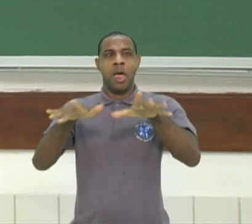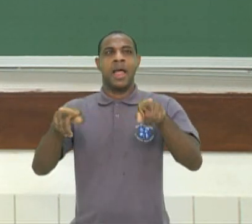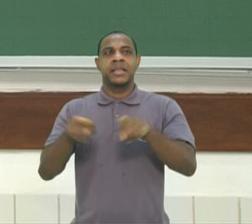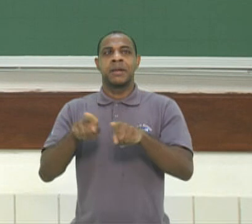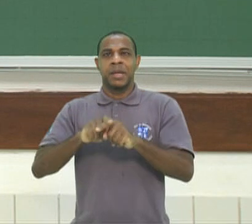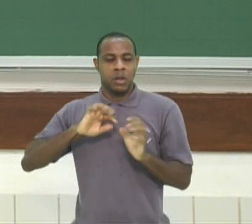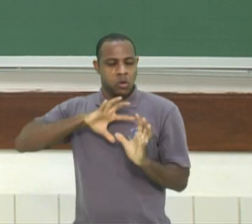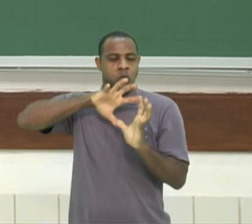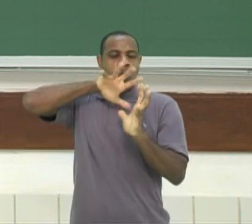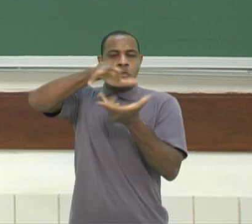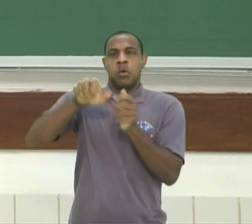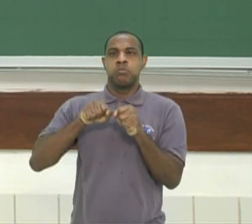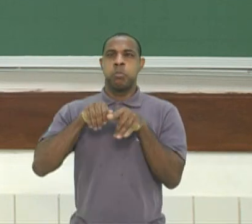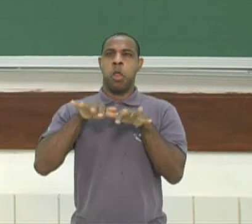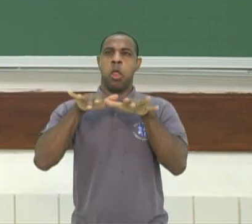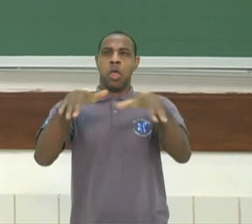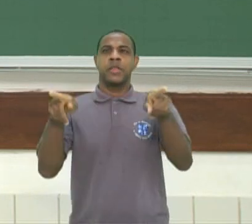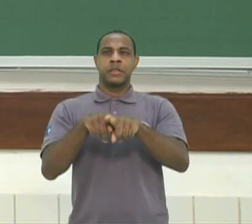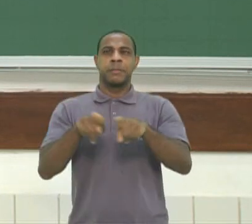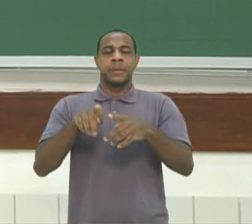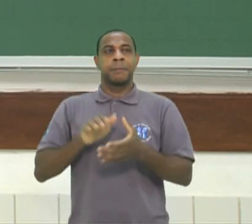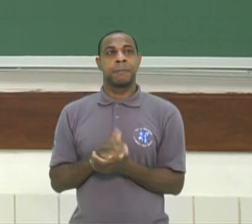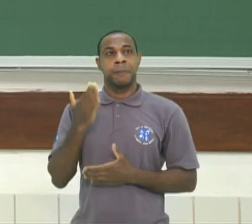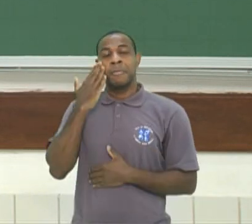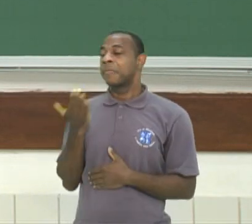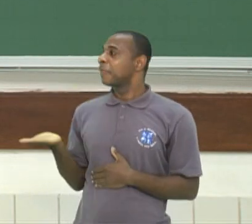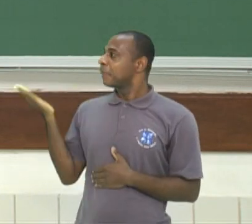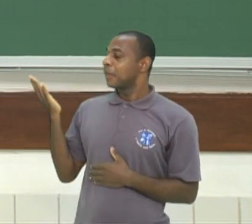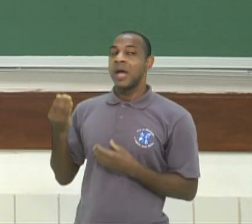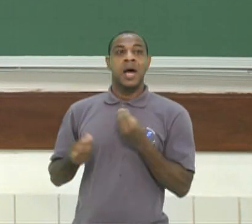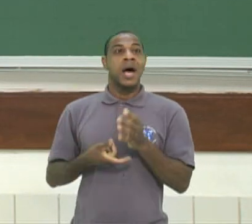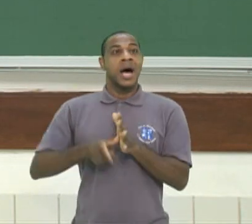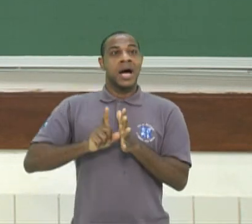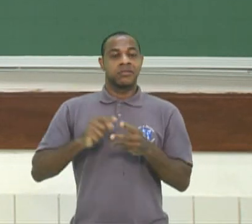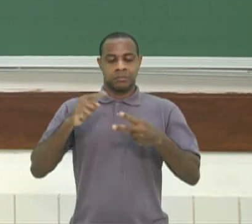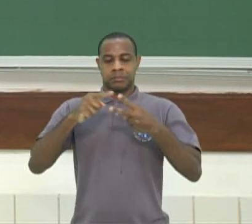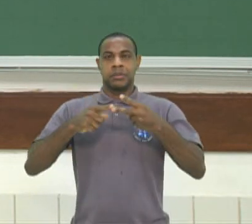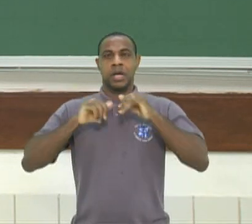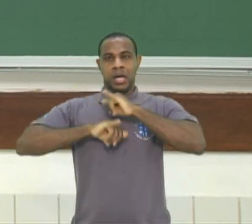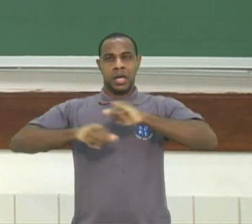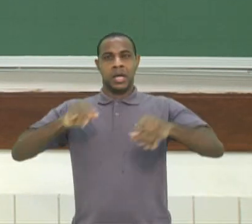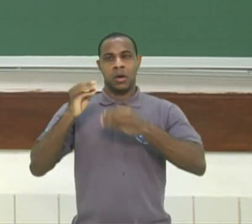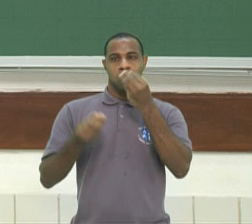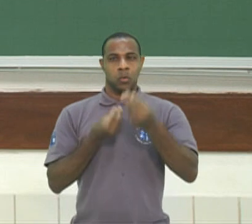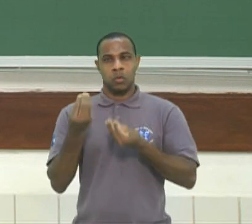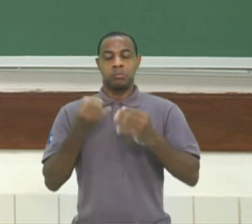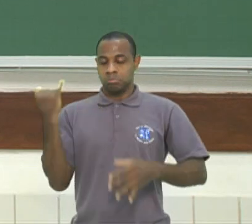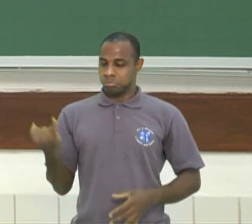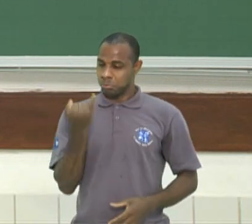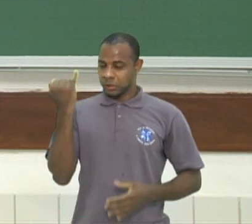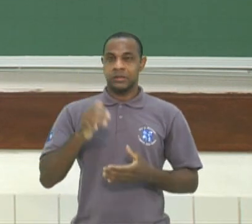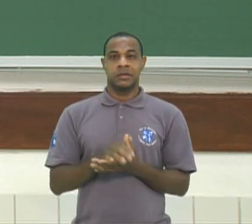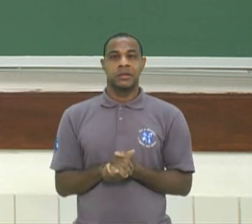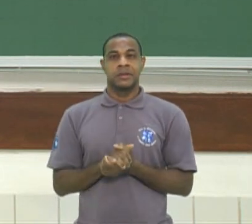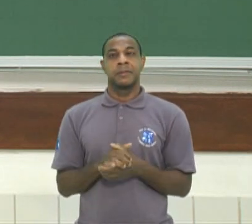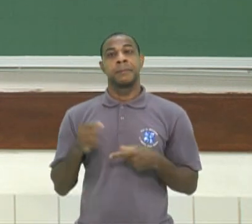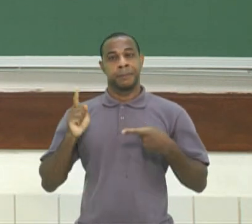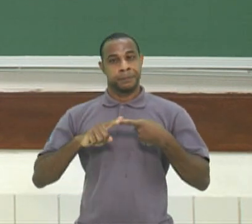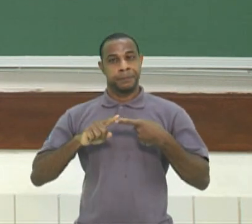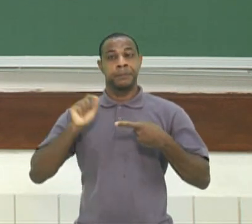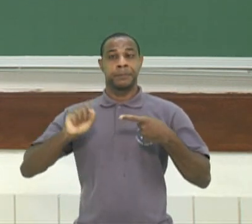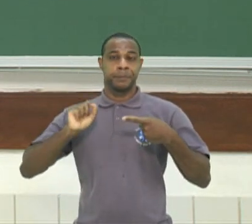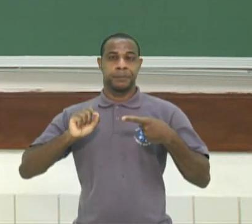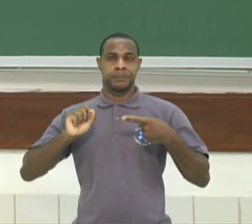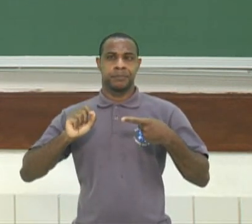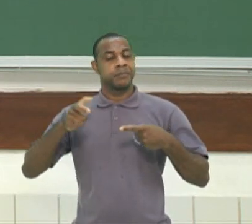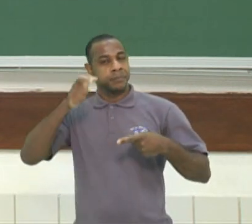série. Antes da gente começar a nossa aula, eu gostaria de passar para vocês dois recados bem importantes. O primeiro,